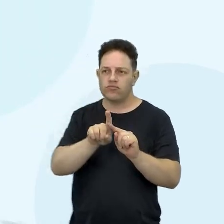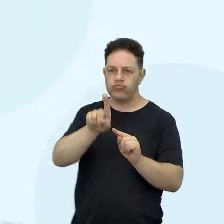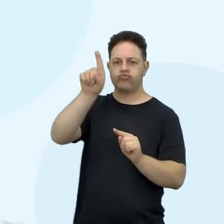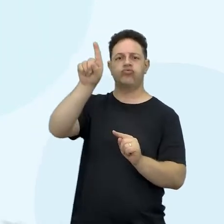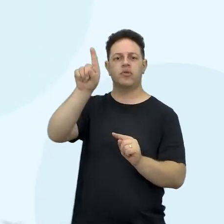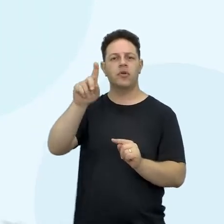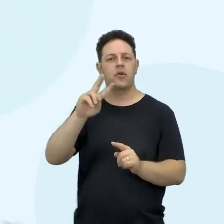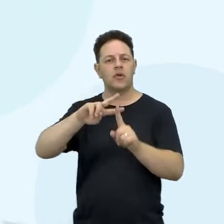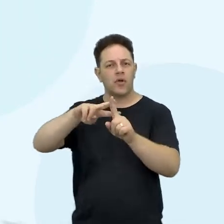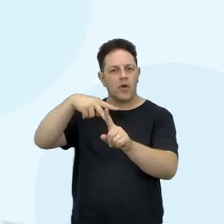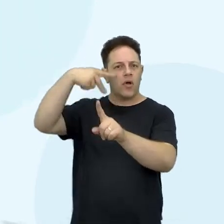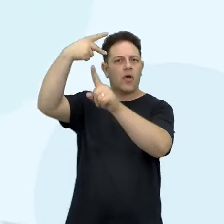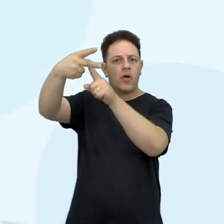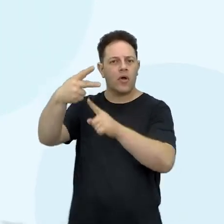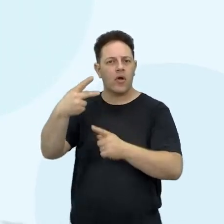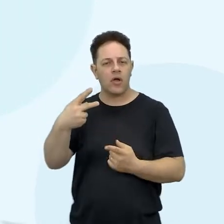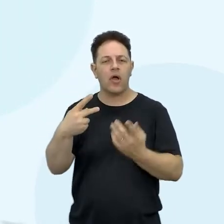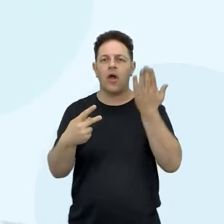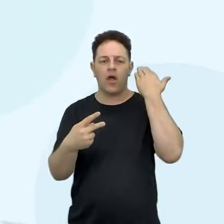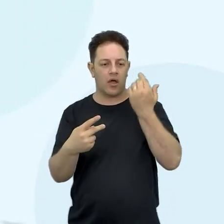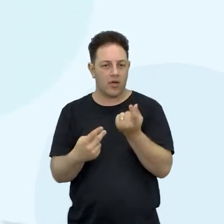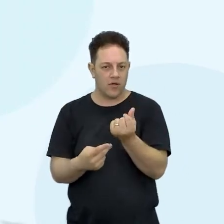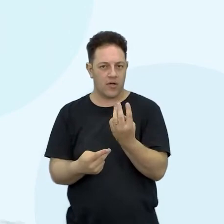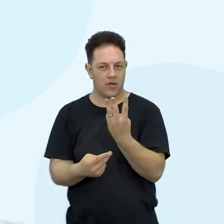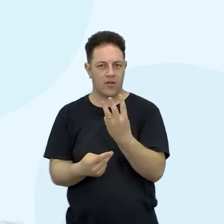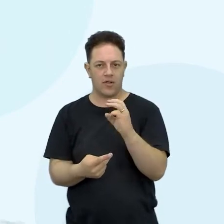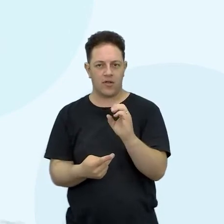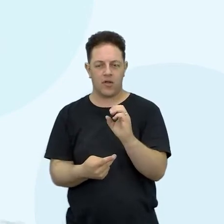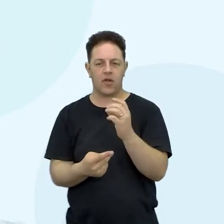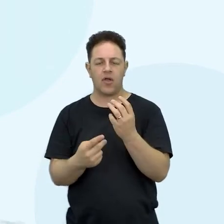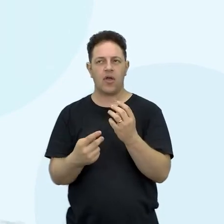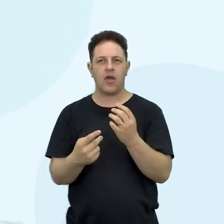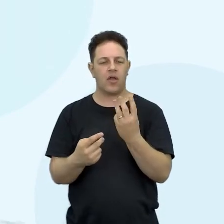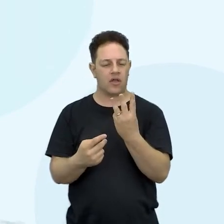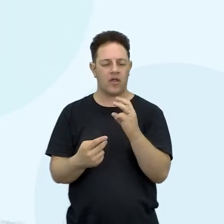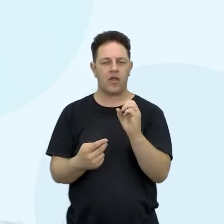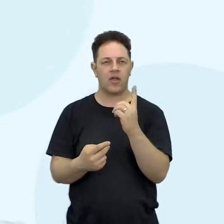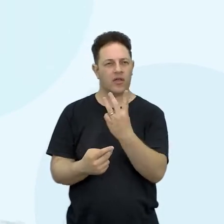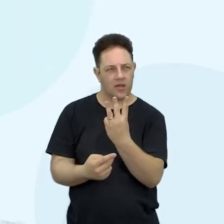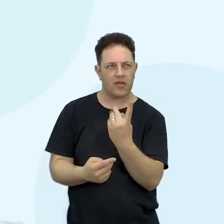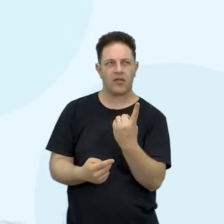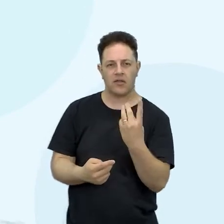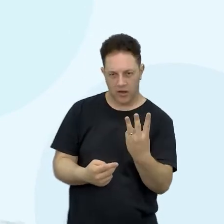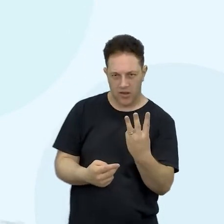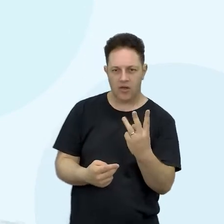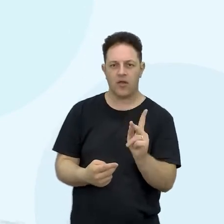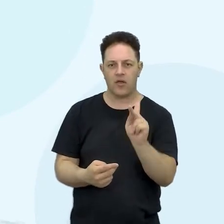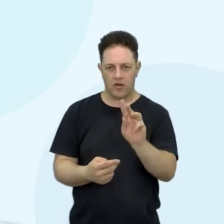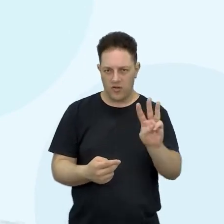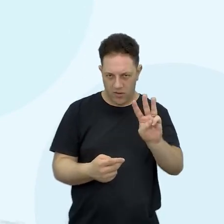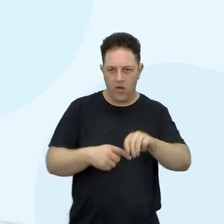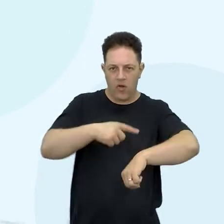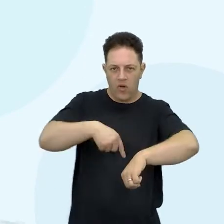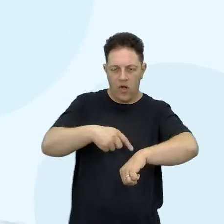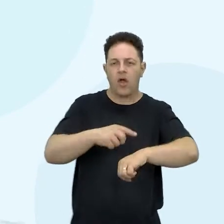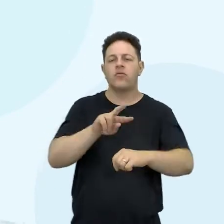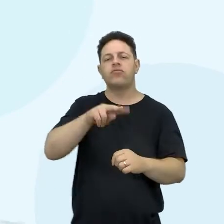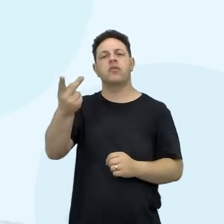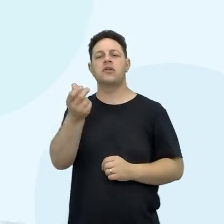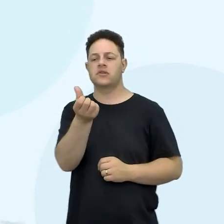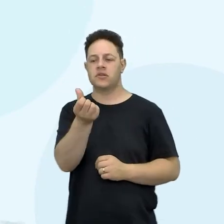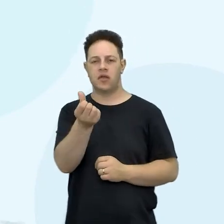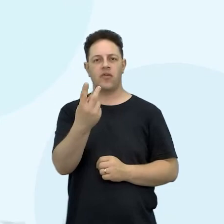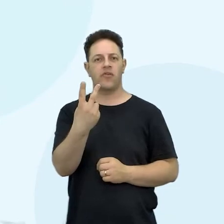2 vezes mais, né? Tava 313 mais ou menos quilowatt-horas e passou a ser 626.